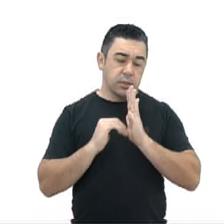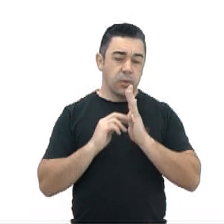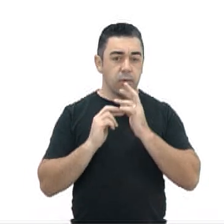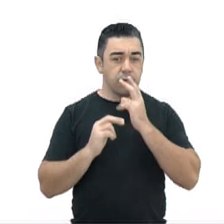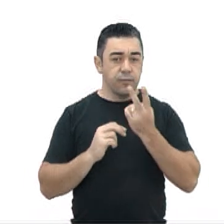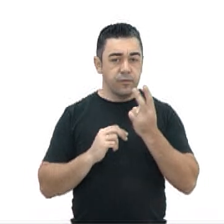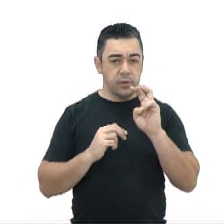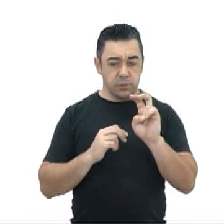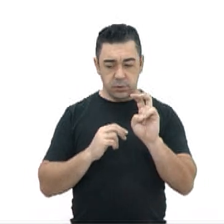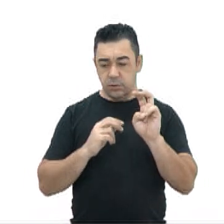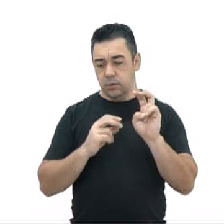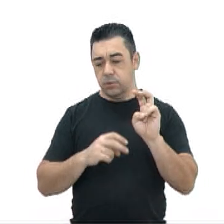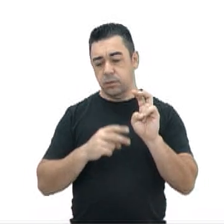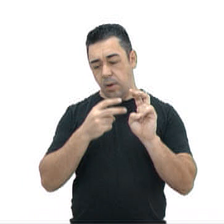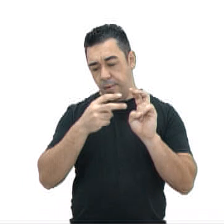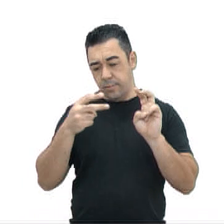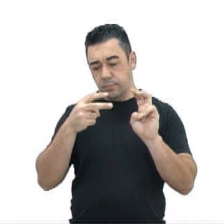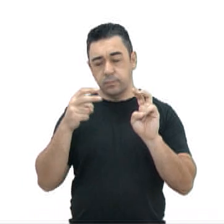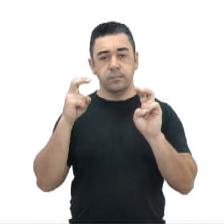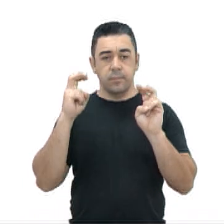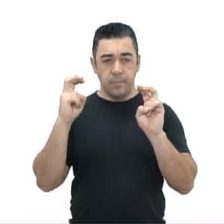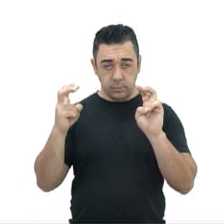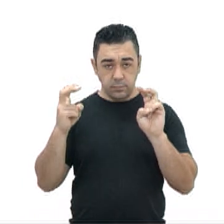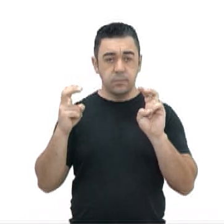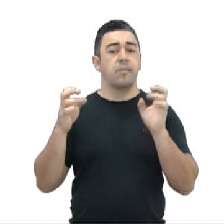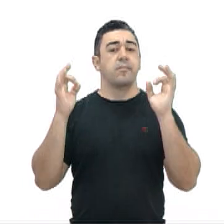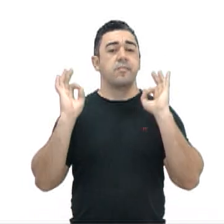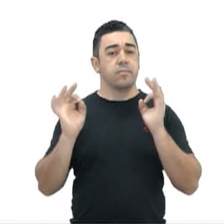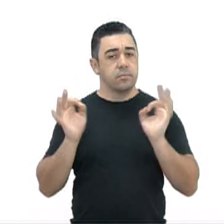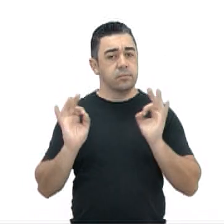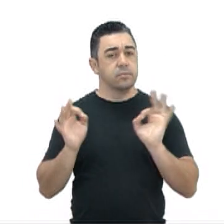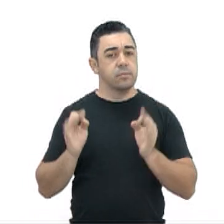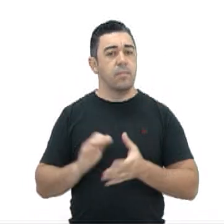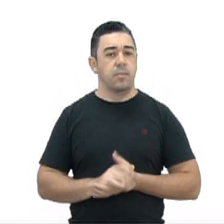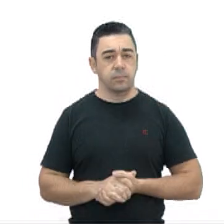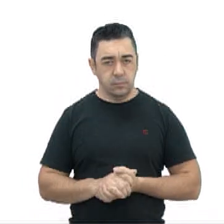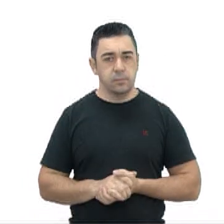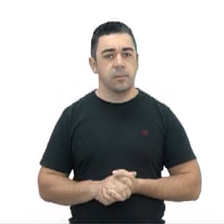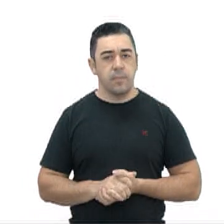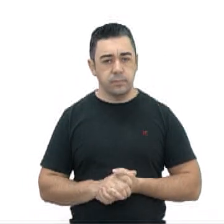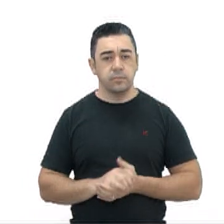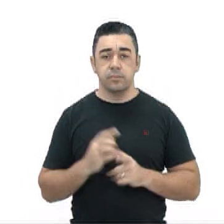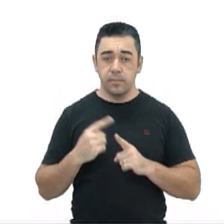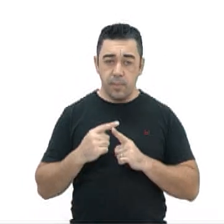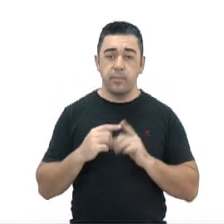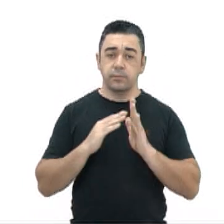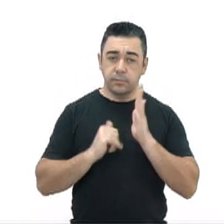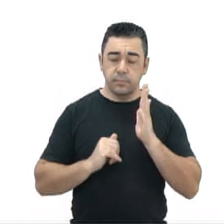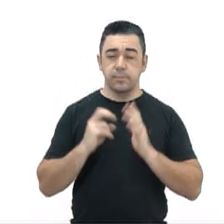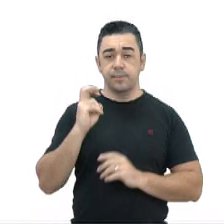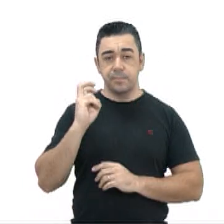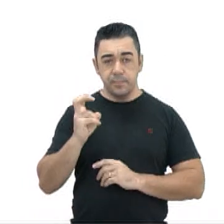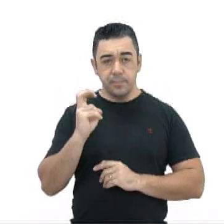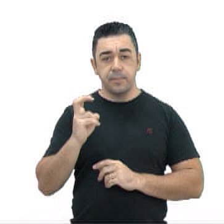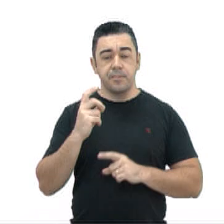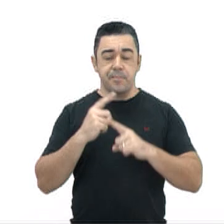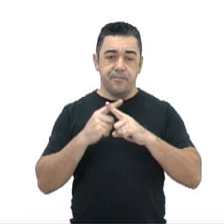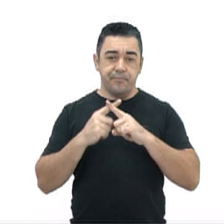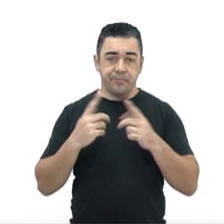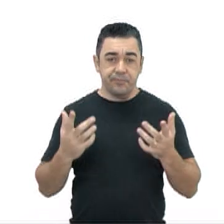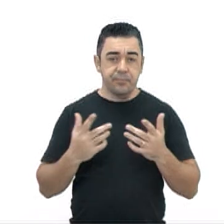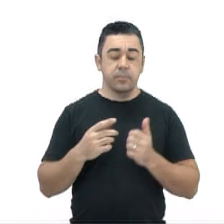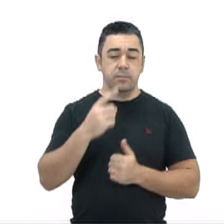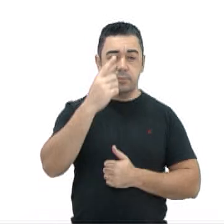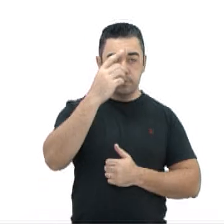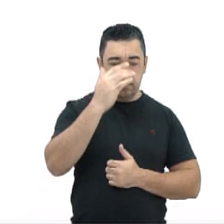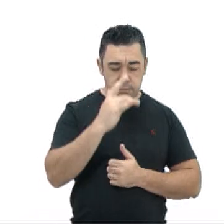Sendo assim, a raiz quadrada de 25 é igual a 5, porque eu subtraí 5 vezes, tá? Então, não esqueça, é